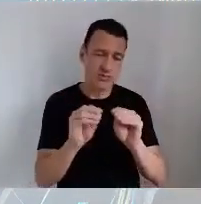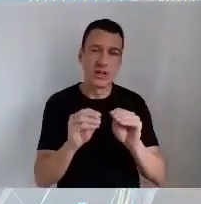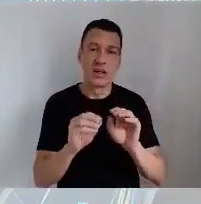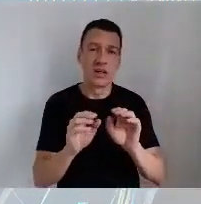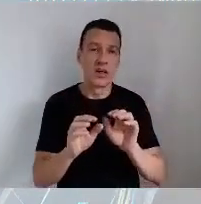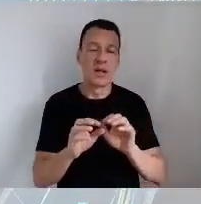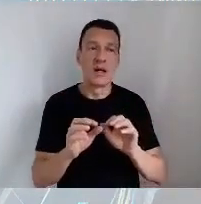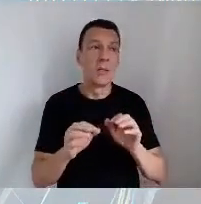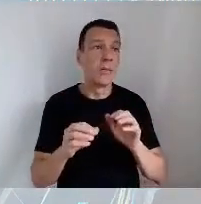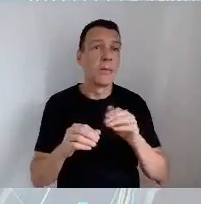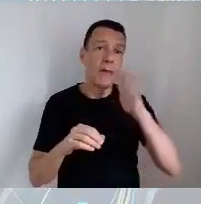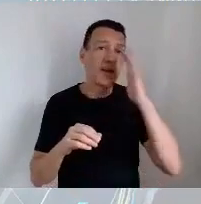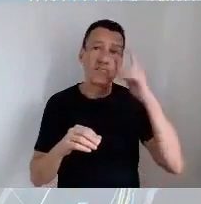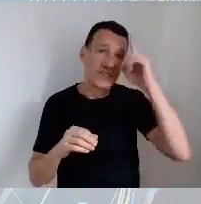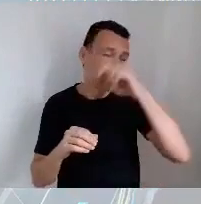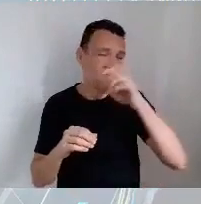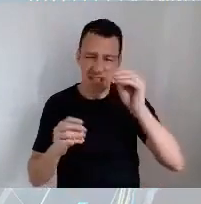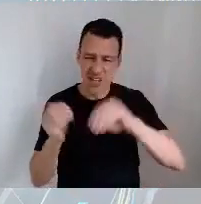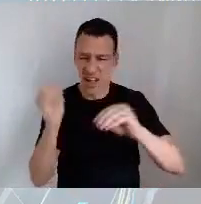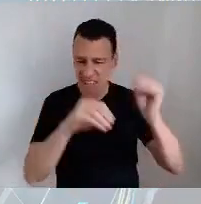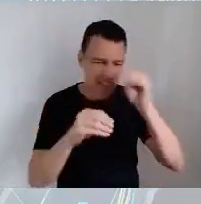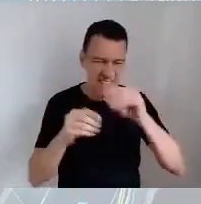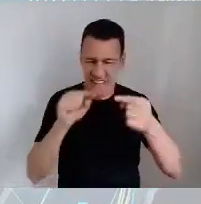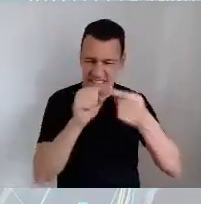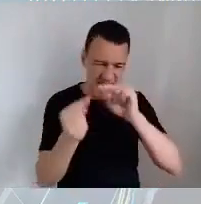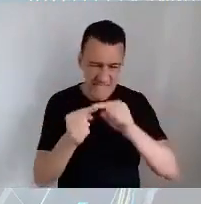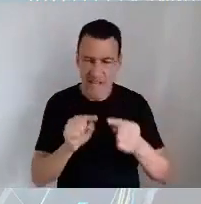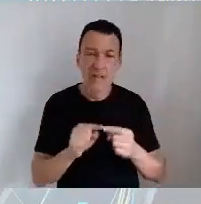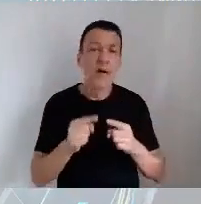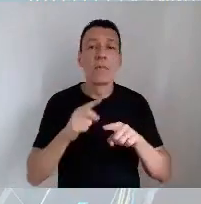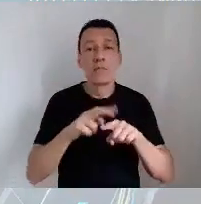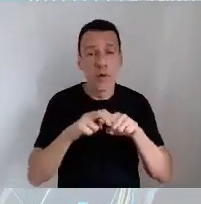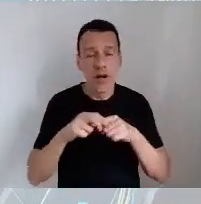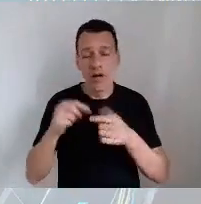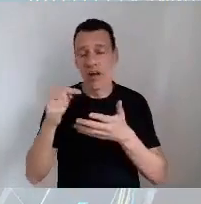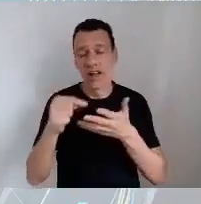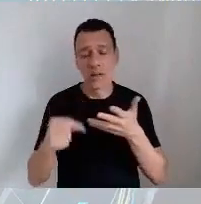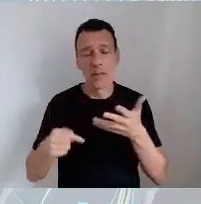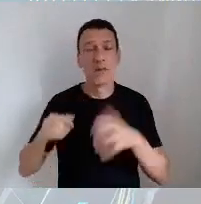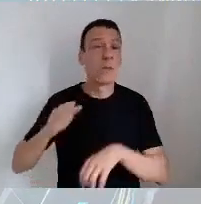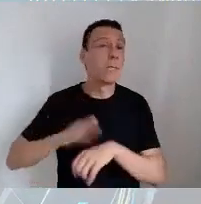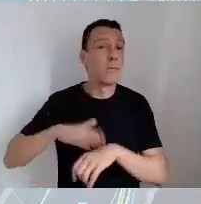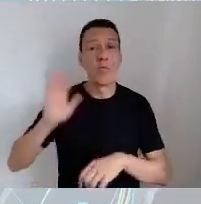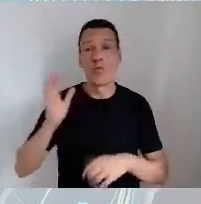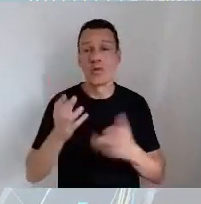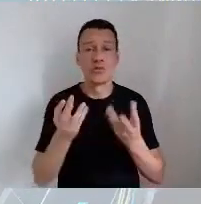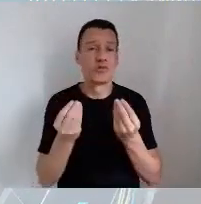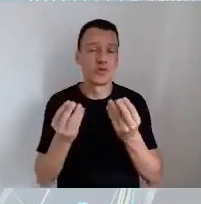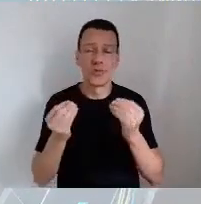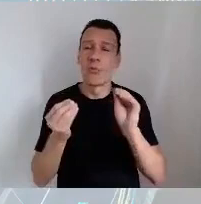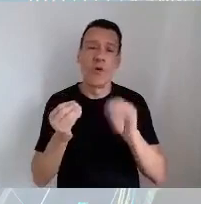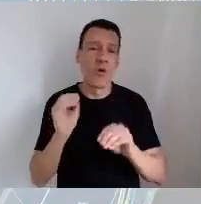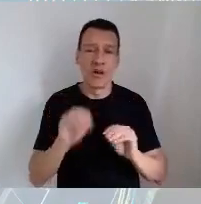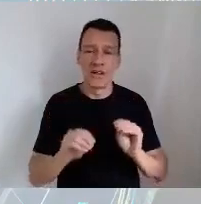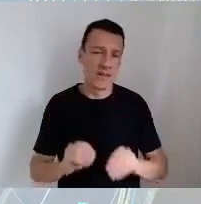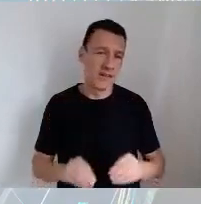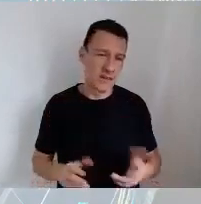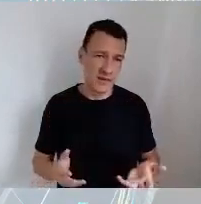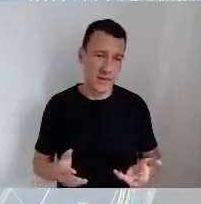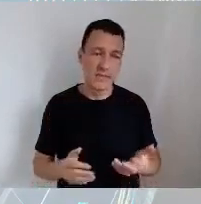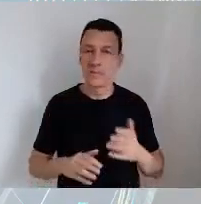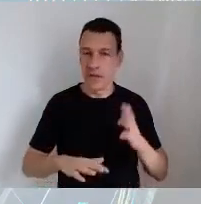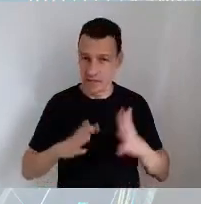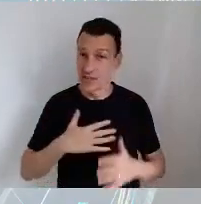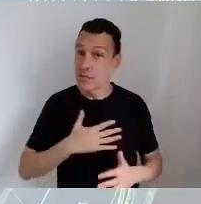porque você aumenta a quantidade de elementos Às vezes a tua familiaridade com um determinado padrão